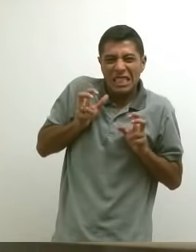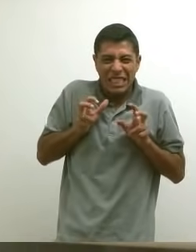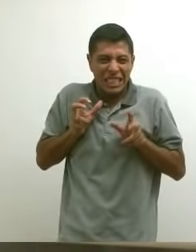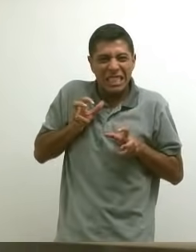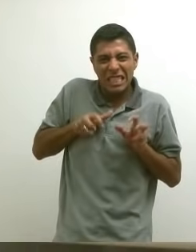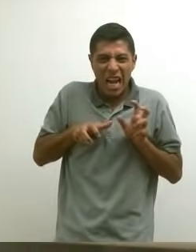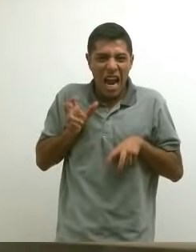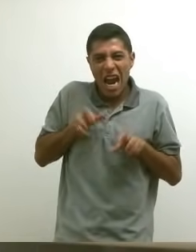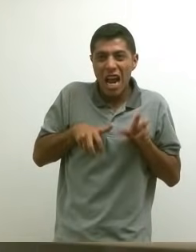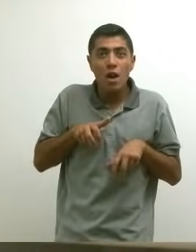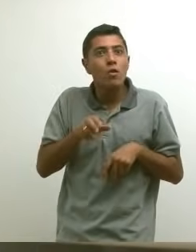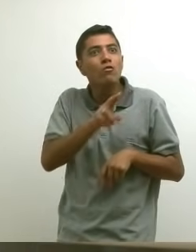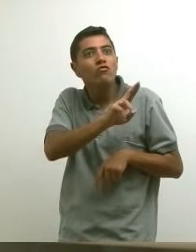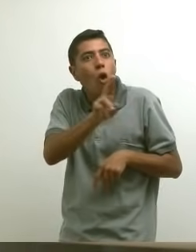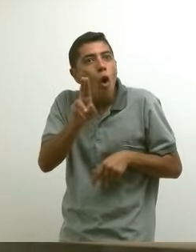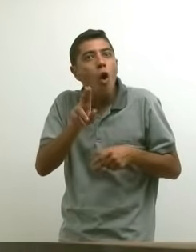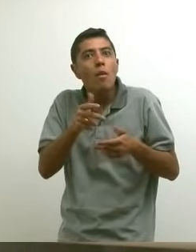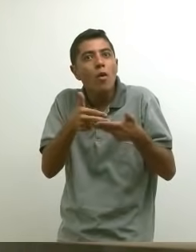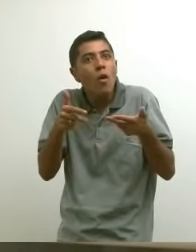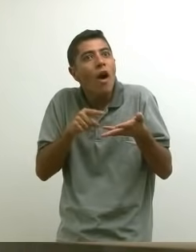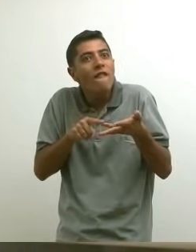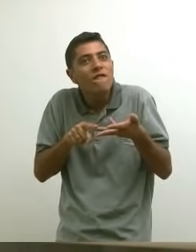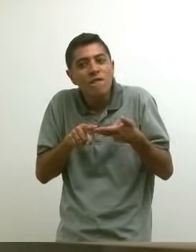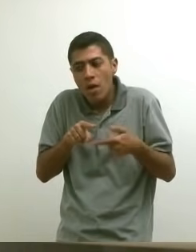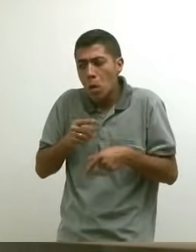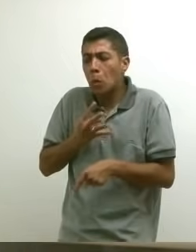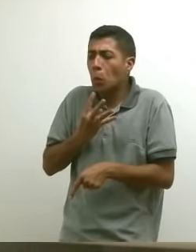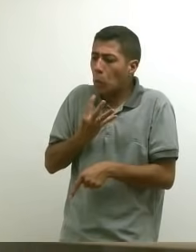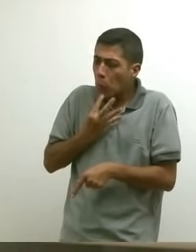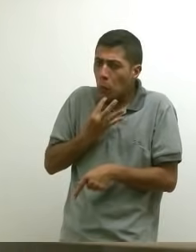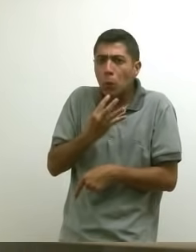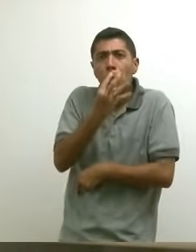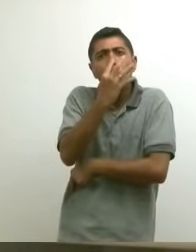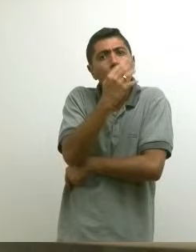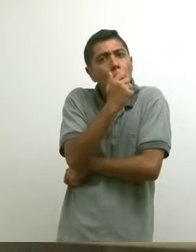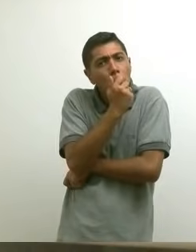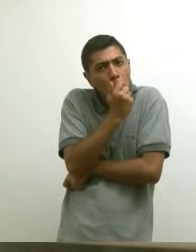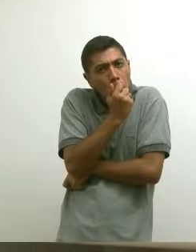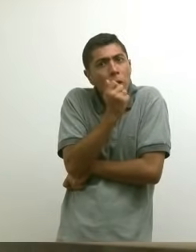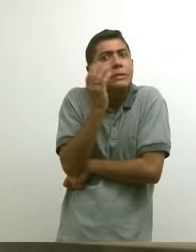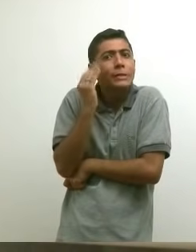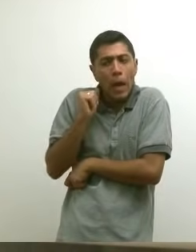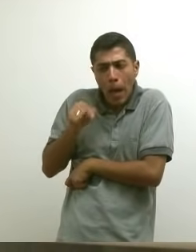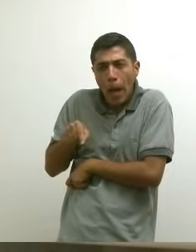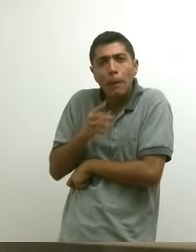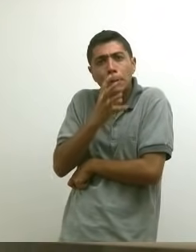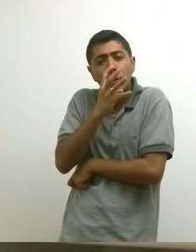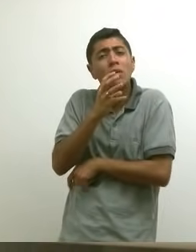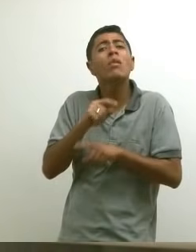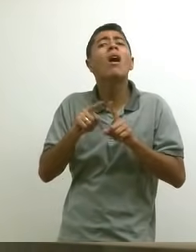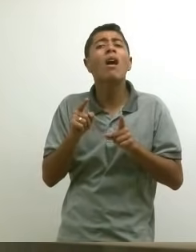sendo que o dinossauro nunca vi na vida mas essa mesma crença não sabe nada sobre goiabeira